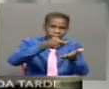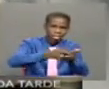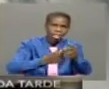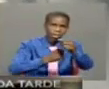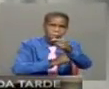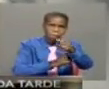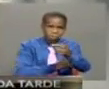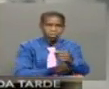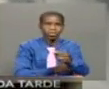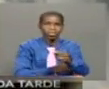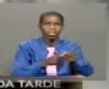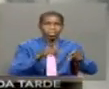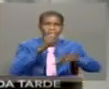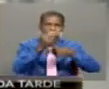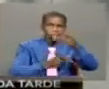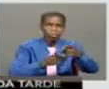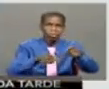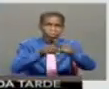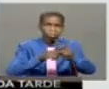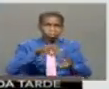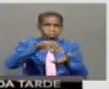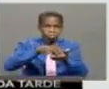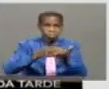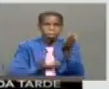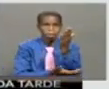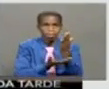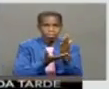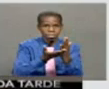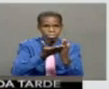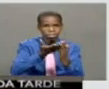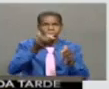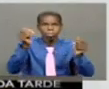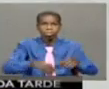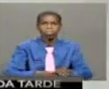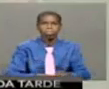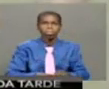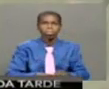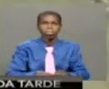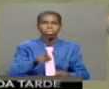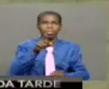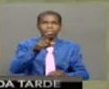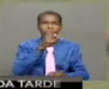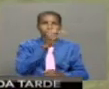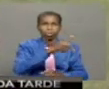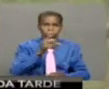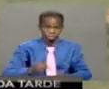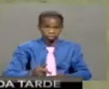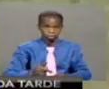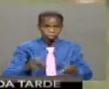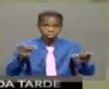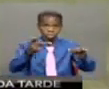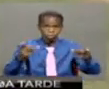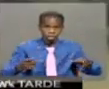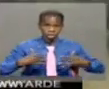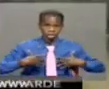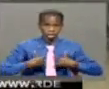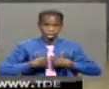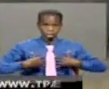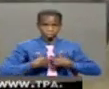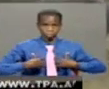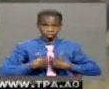nós queremos é o desenvolvimento do município do Cuxi. No Conde Cubango, não foi em vão que os parques nacionais do Luengue e Luiana